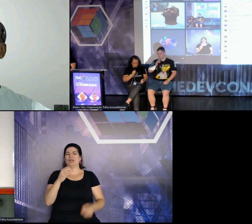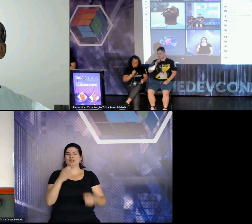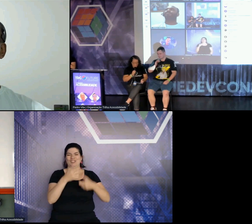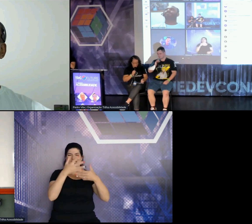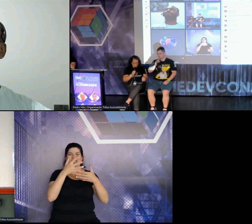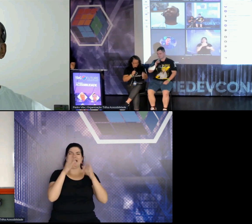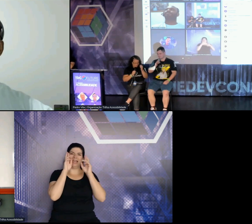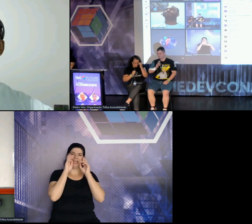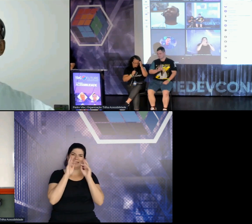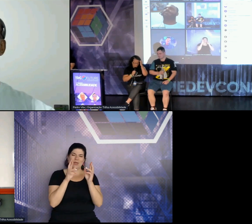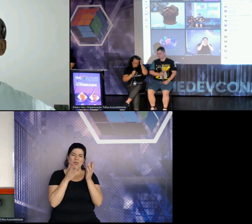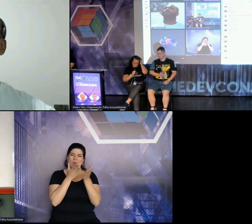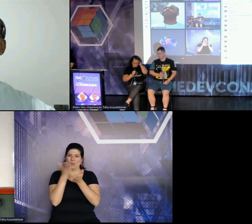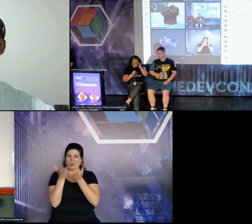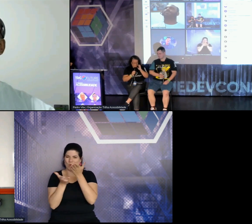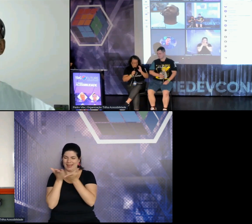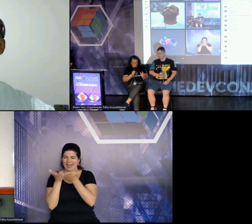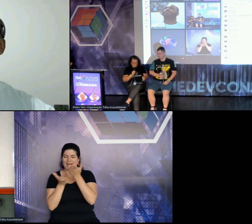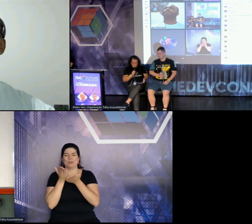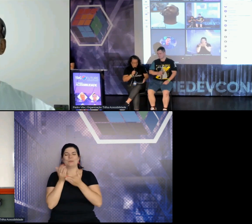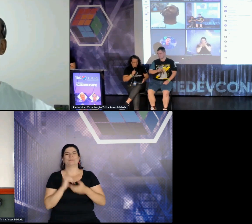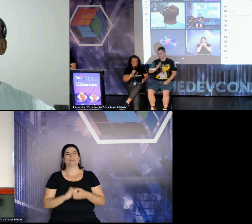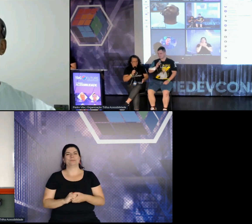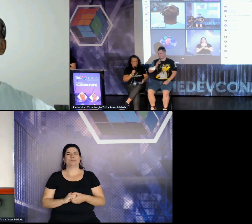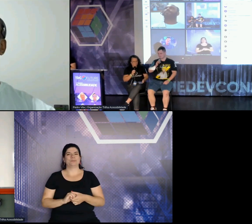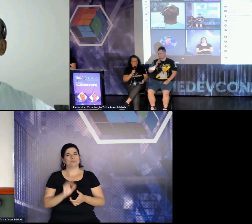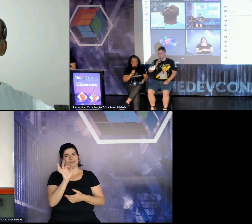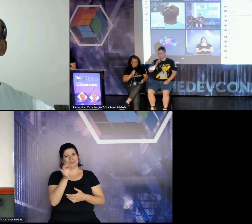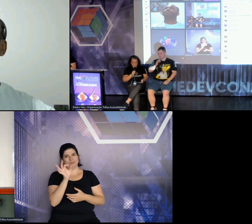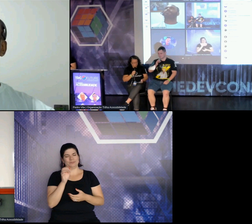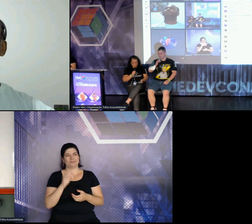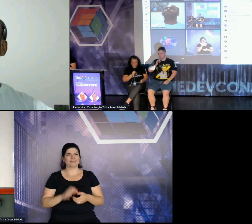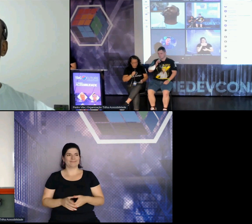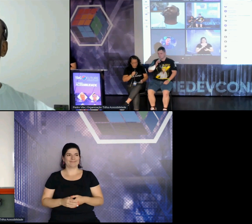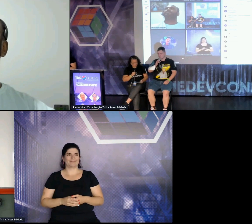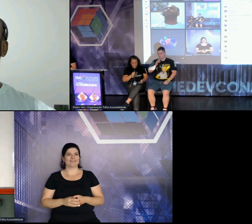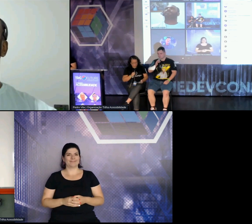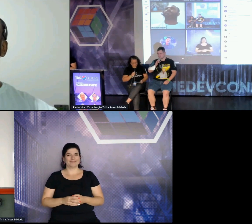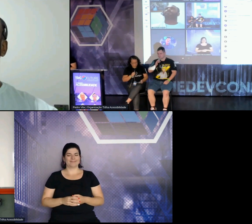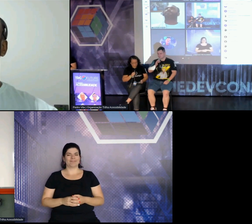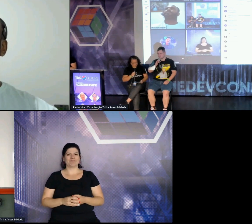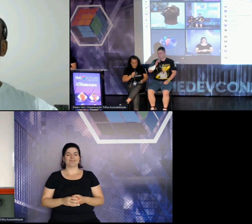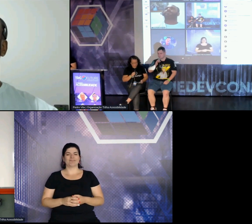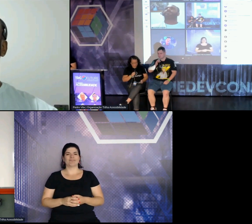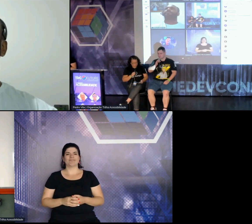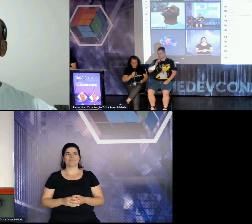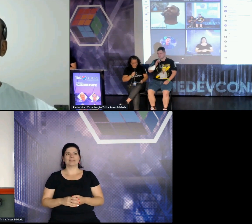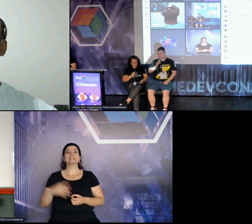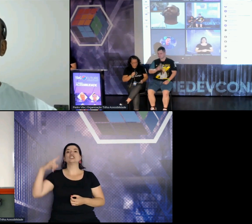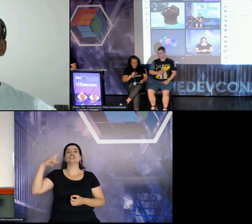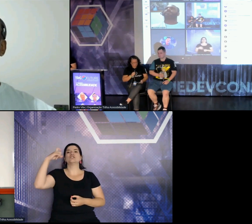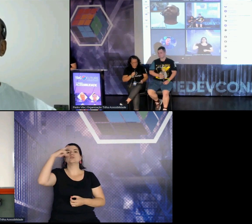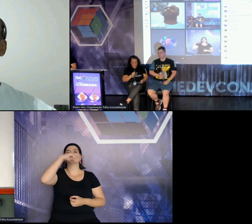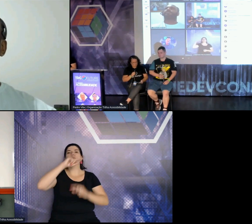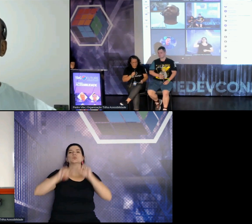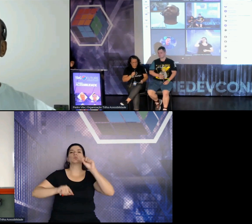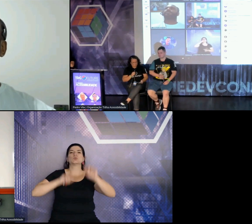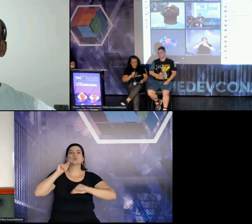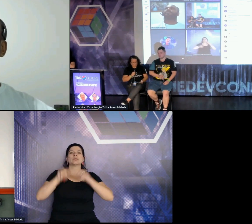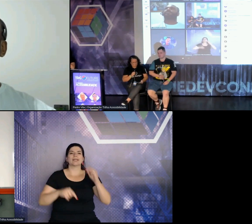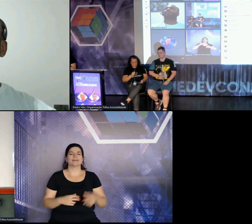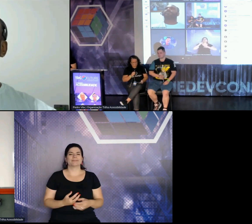respeito, cuidado. Legal. A Karen colocou cuidado, é exatamente isso. Sim. O que são dificuldades?